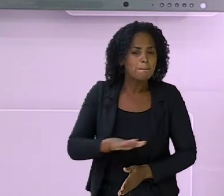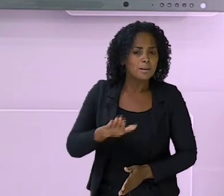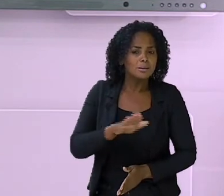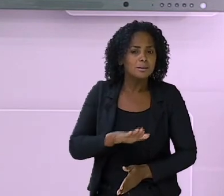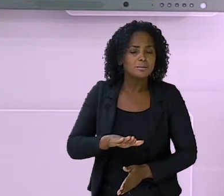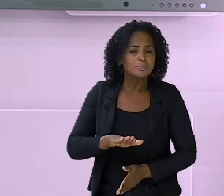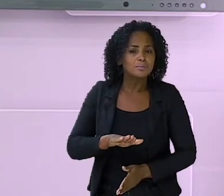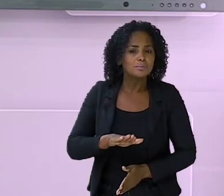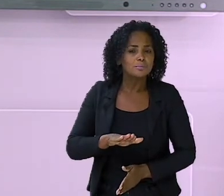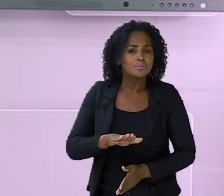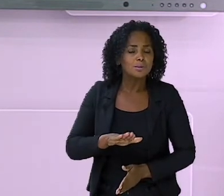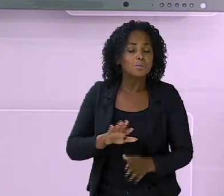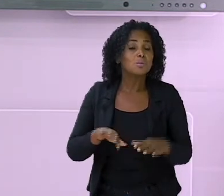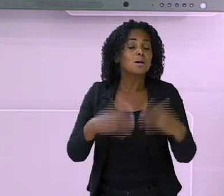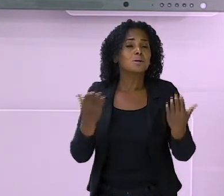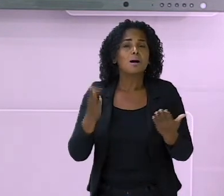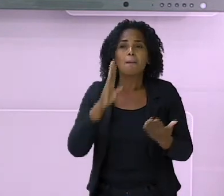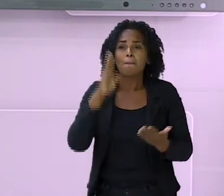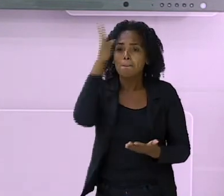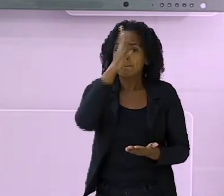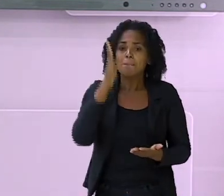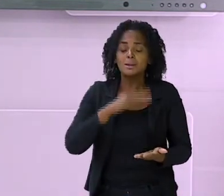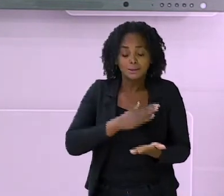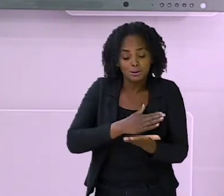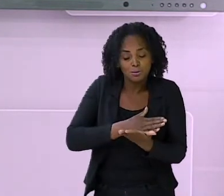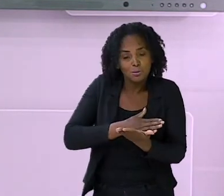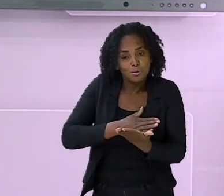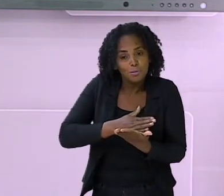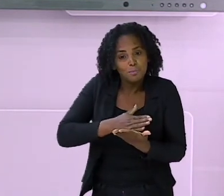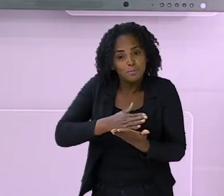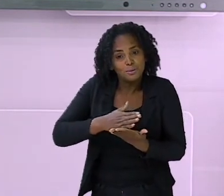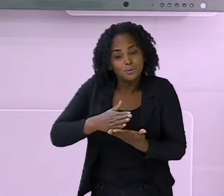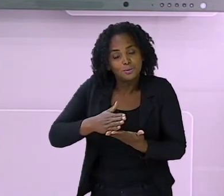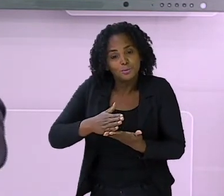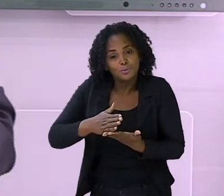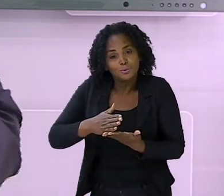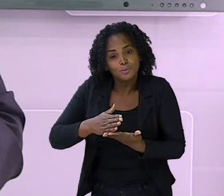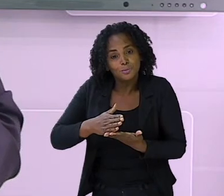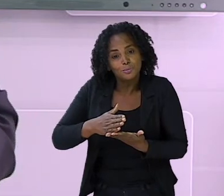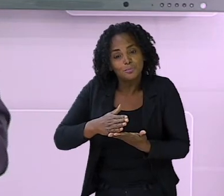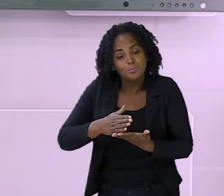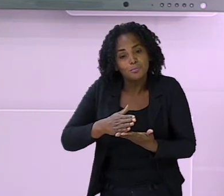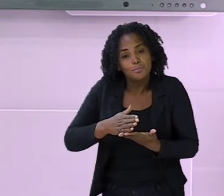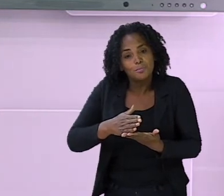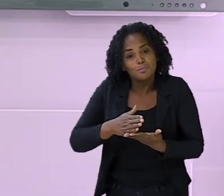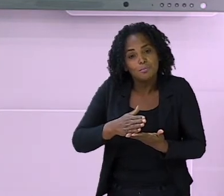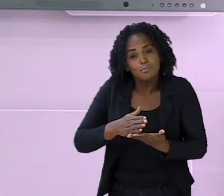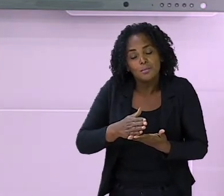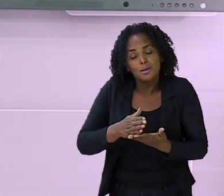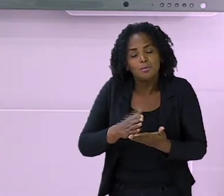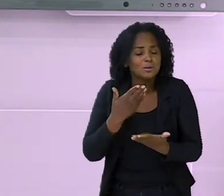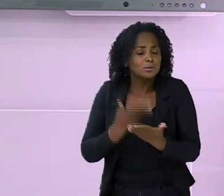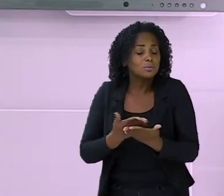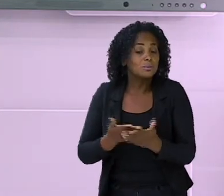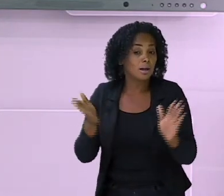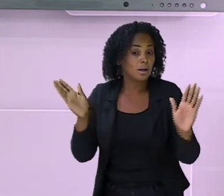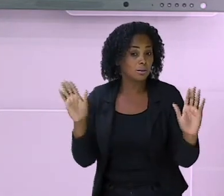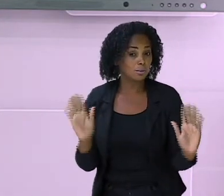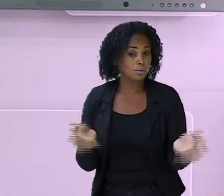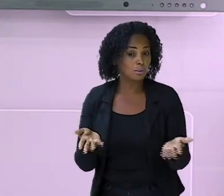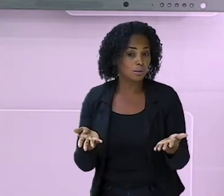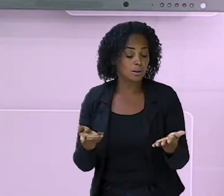um pouco da visão do Brasil quando ele foi descoberto, que a Luana achou